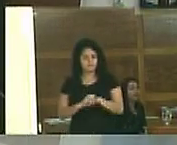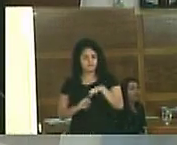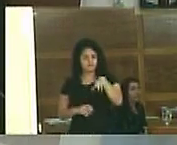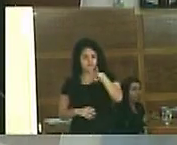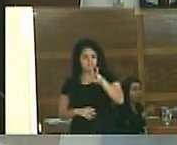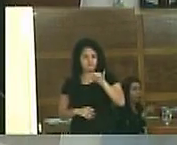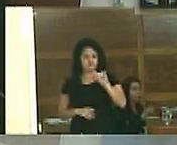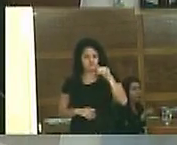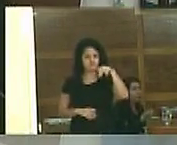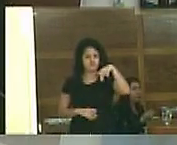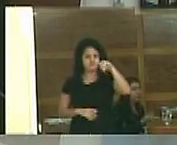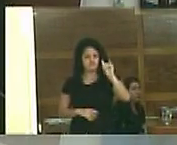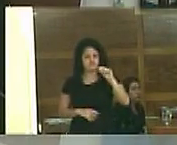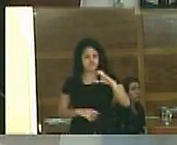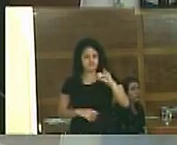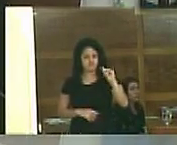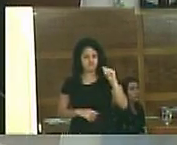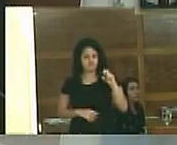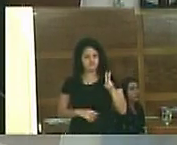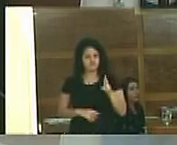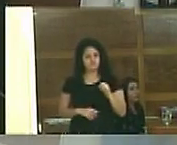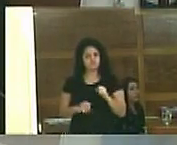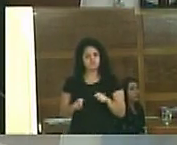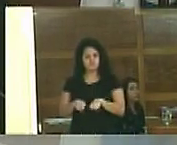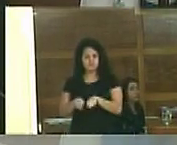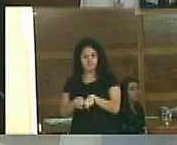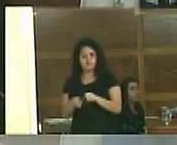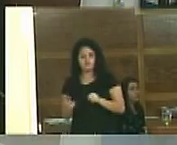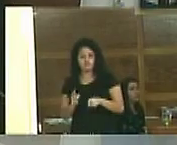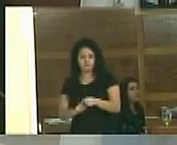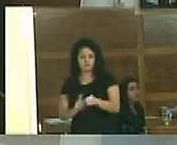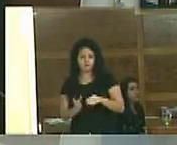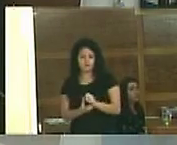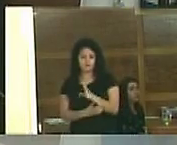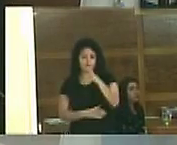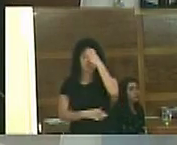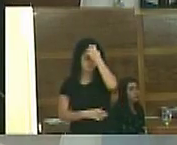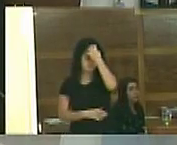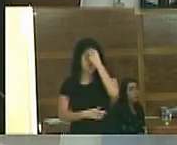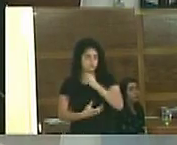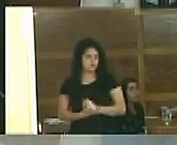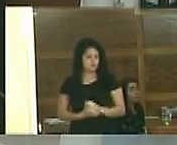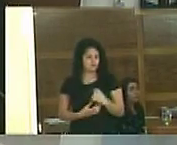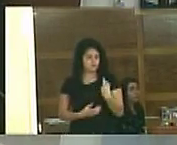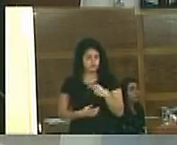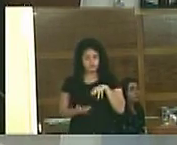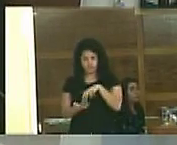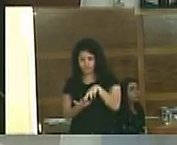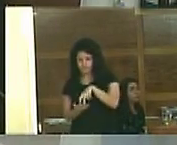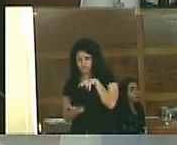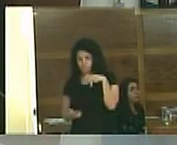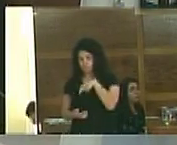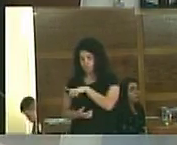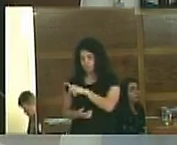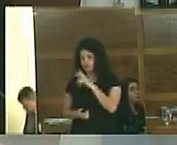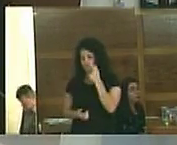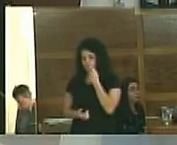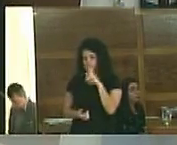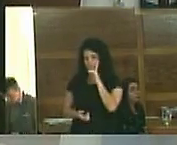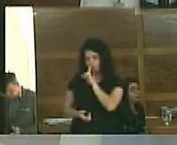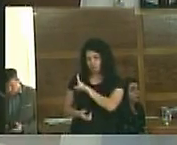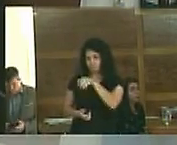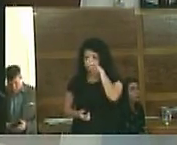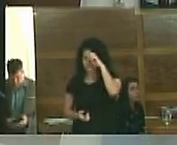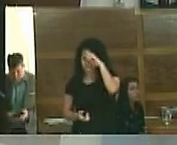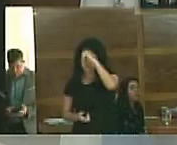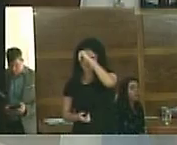no bairro Nova Angra. As duas são na Nova Angra, por quê? A gente caminhando lá, a gente viu que a dificuldade